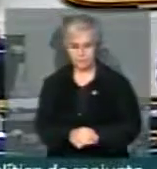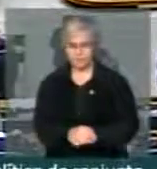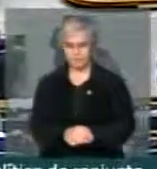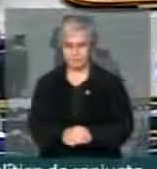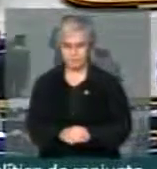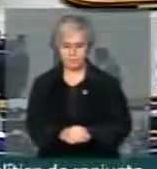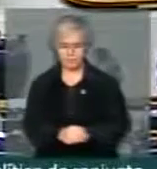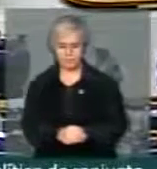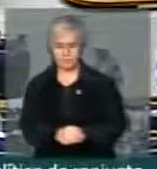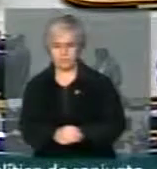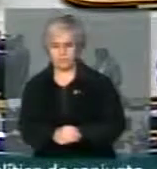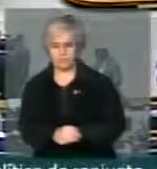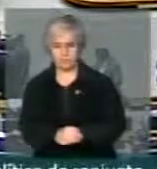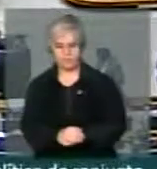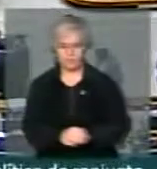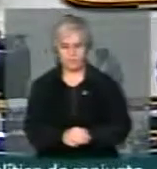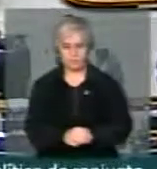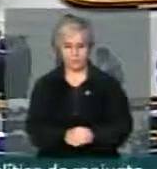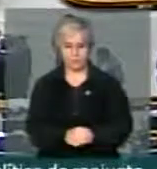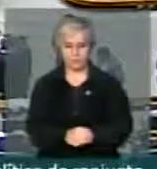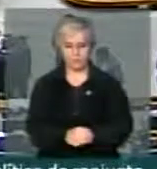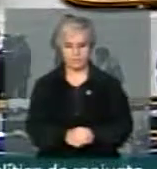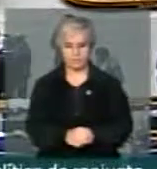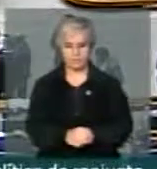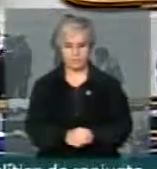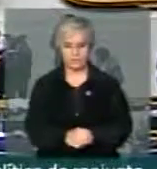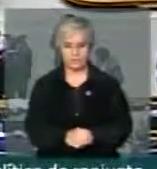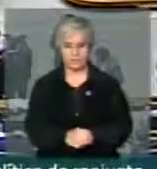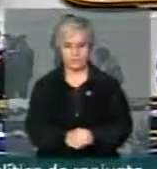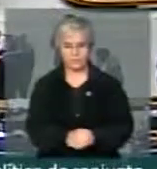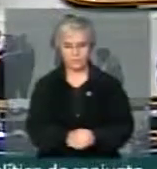meu cara. Eu cheguei agora quando ele me chamou.